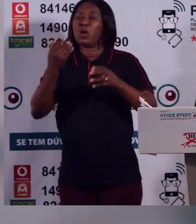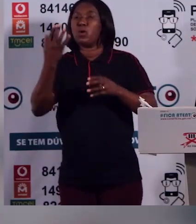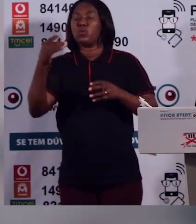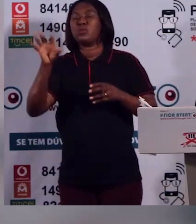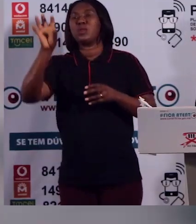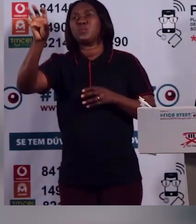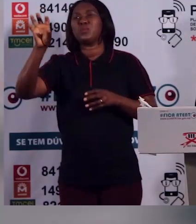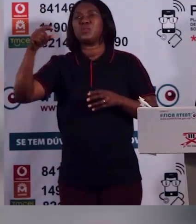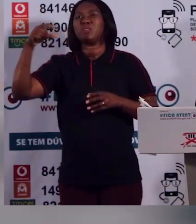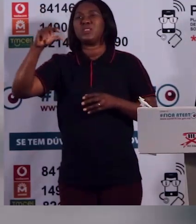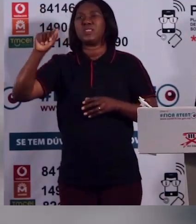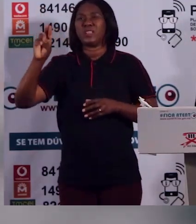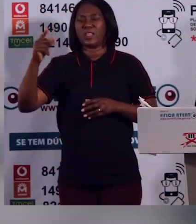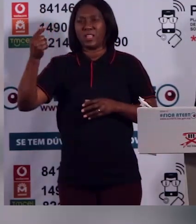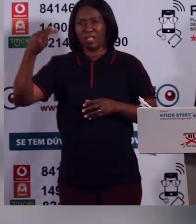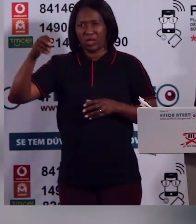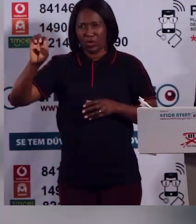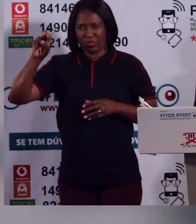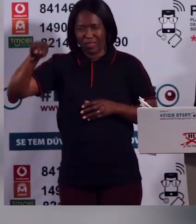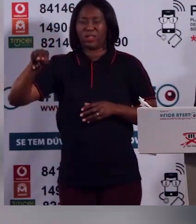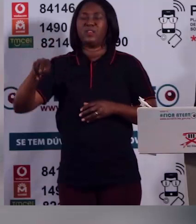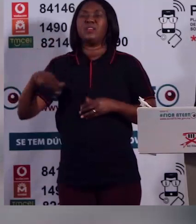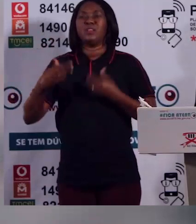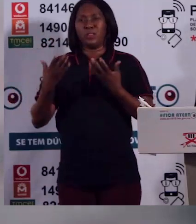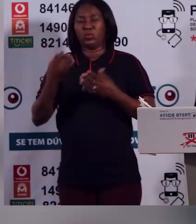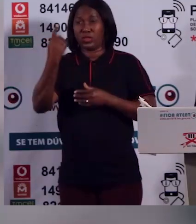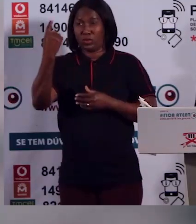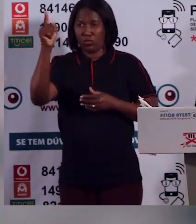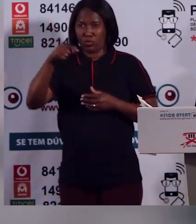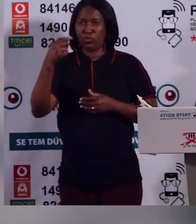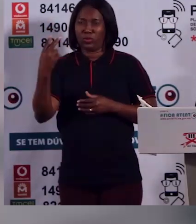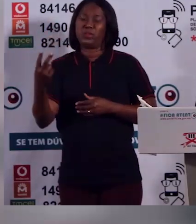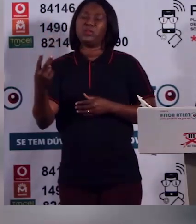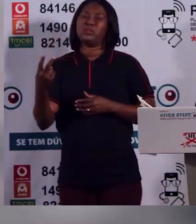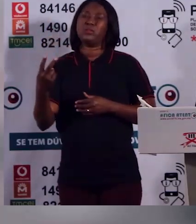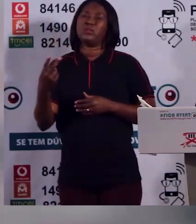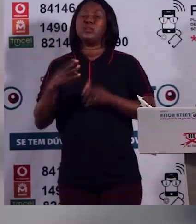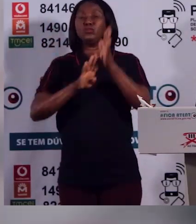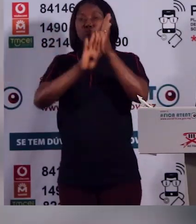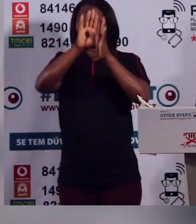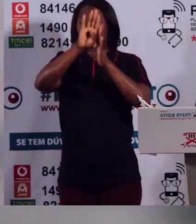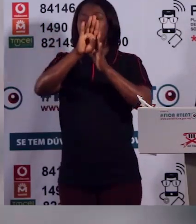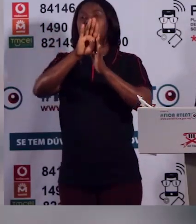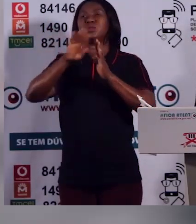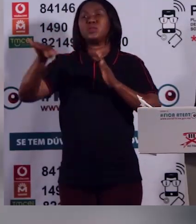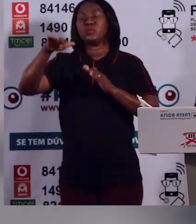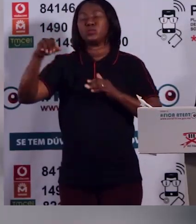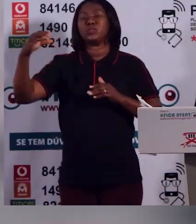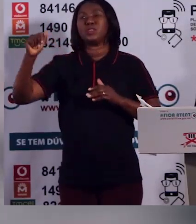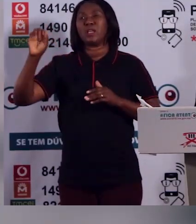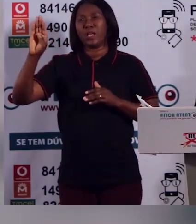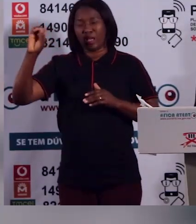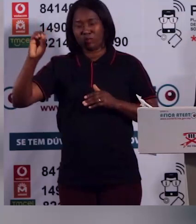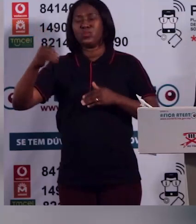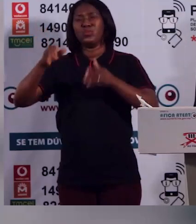hoje detém cerca de 1/3 da epidemia, e também à subida do número de casos no Cabo Oriental e no KwaZulu-Natal.